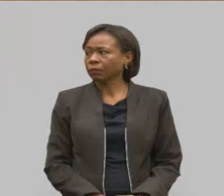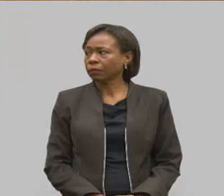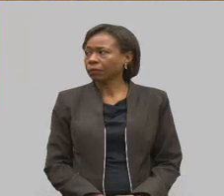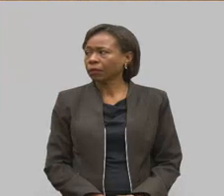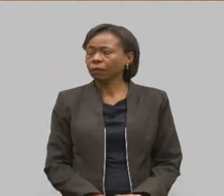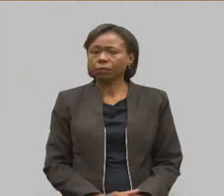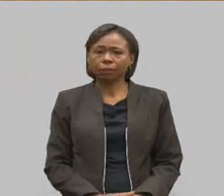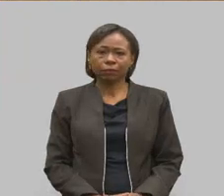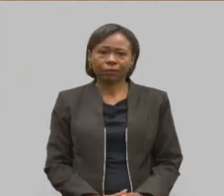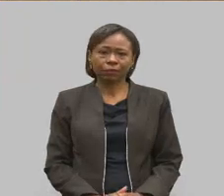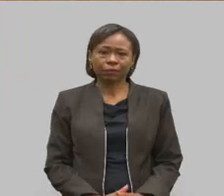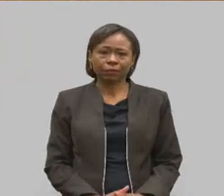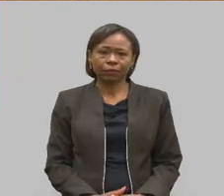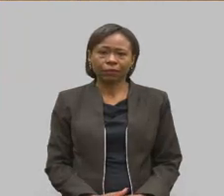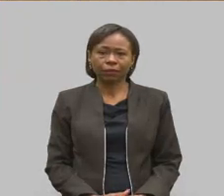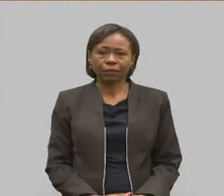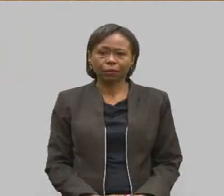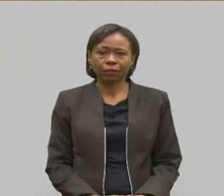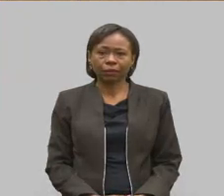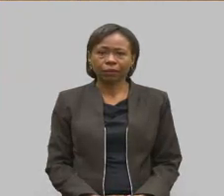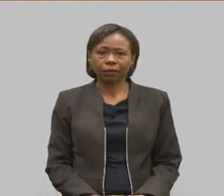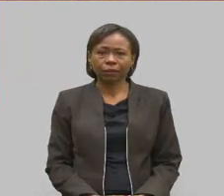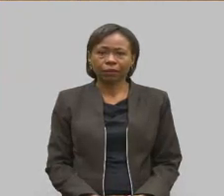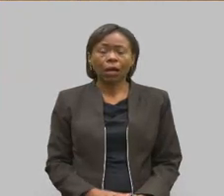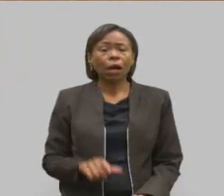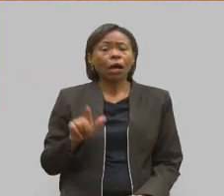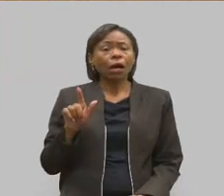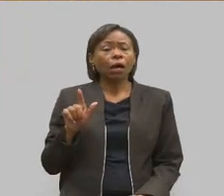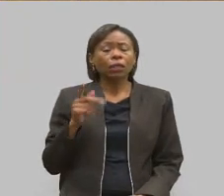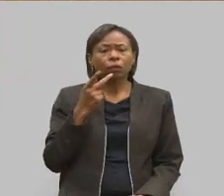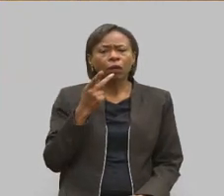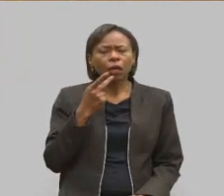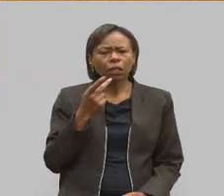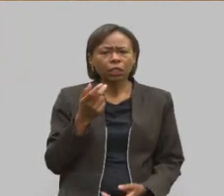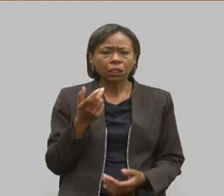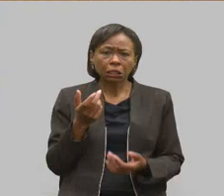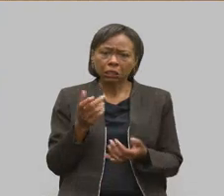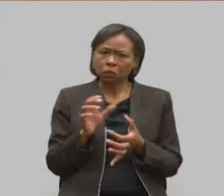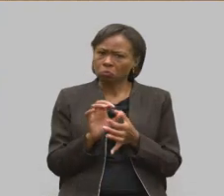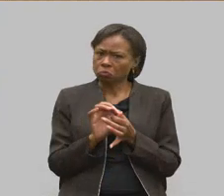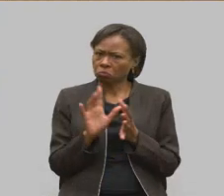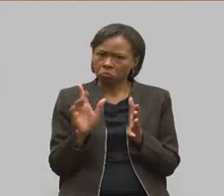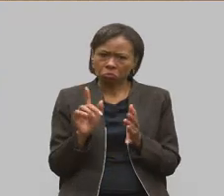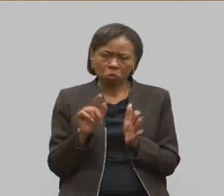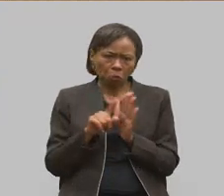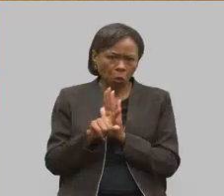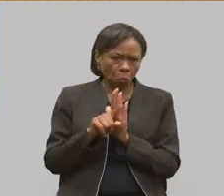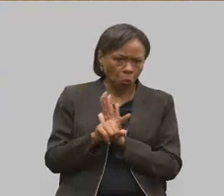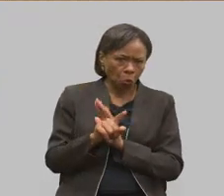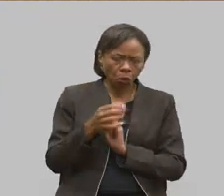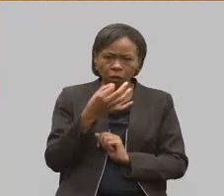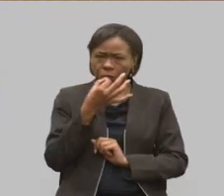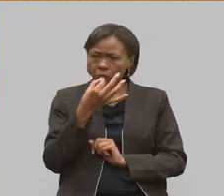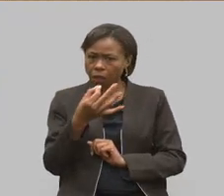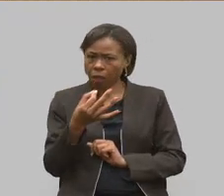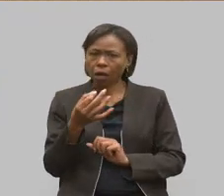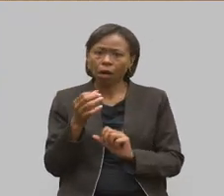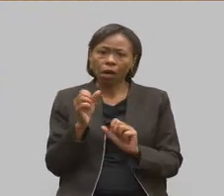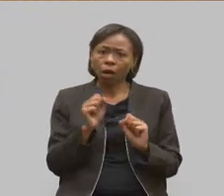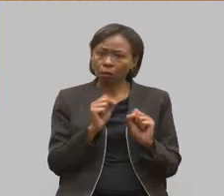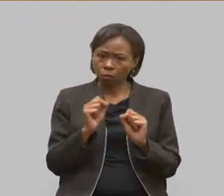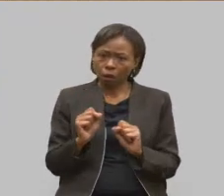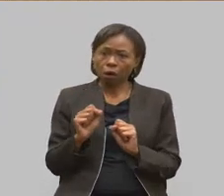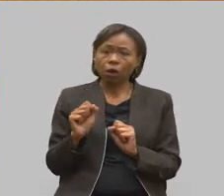ocupacional Lilian tá me dizendo aqui Se alguém quiser fazer algum questionamento intervenção ela tá com a responsabilidade de